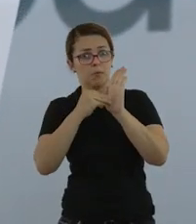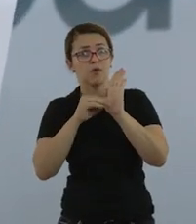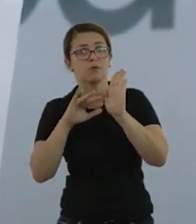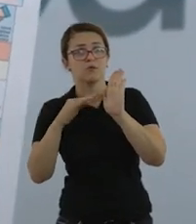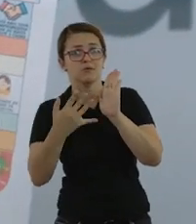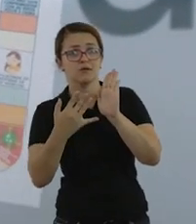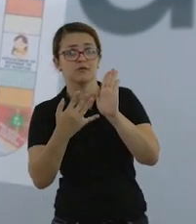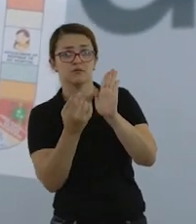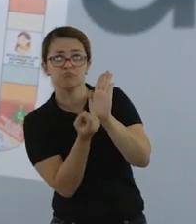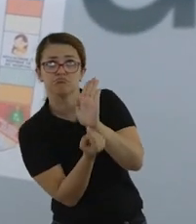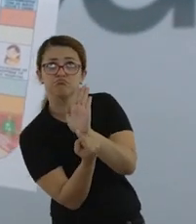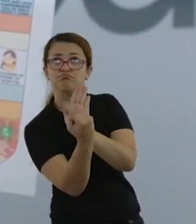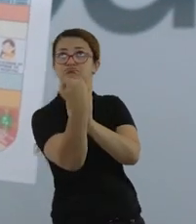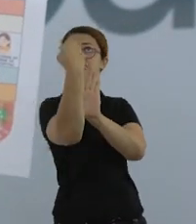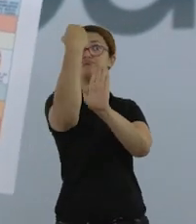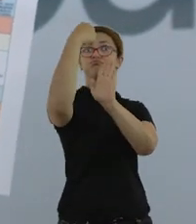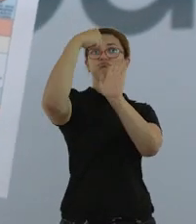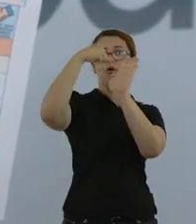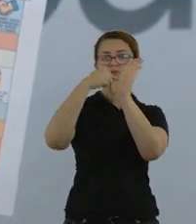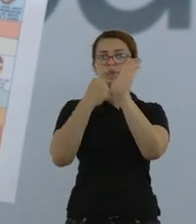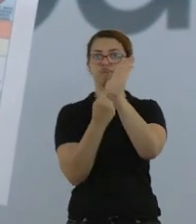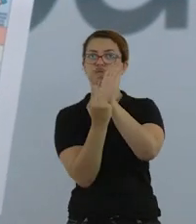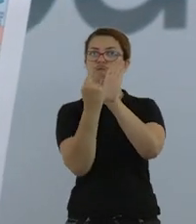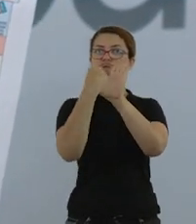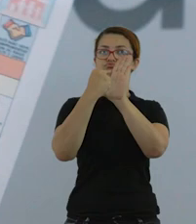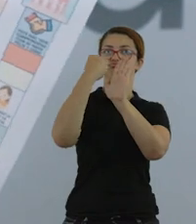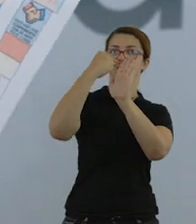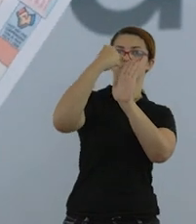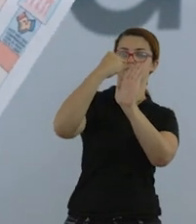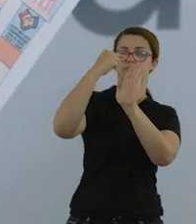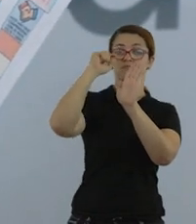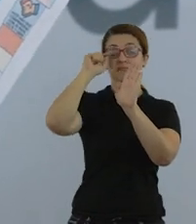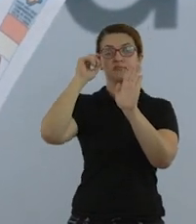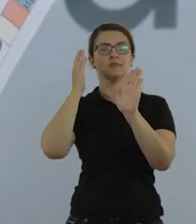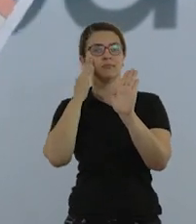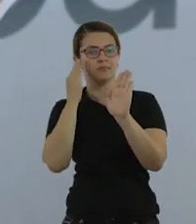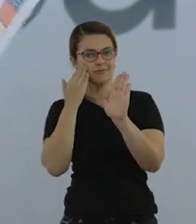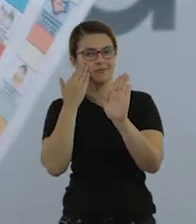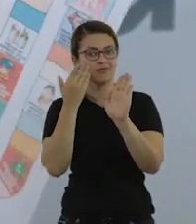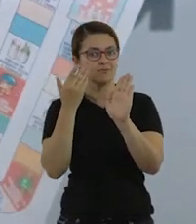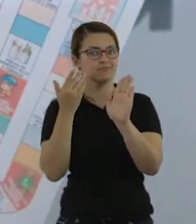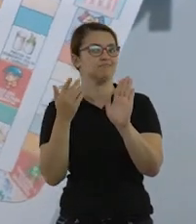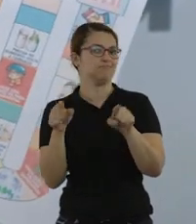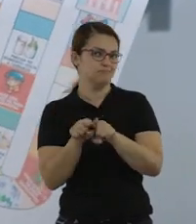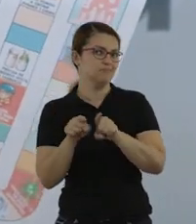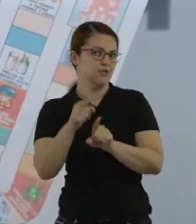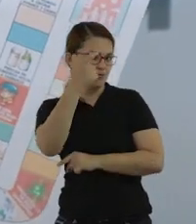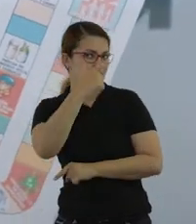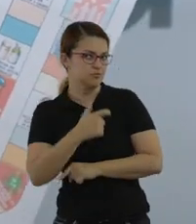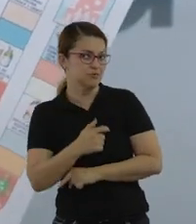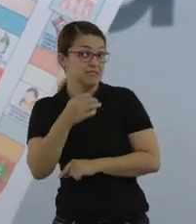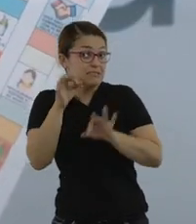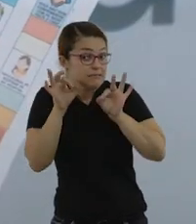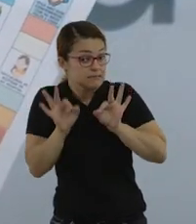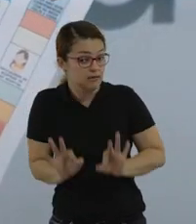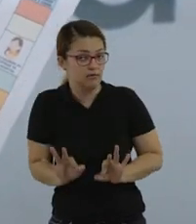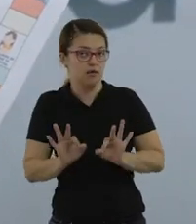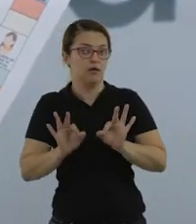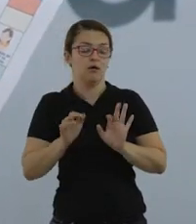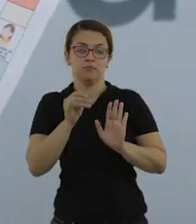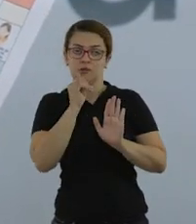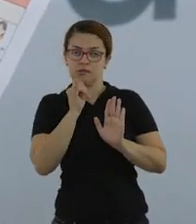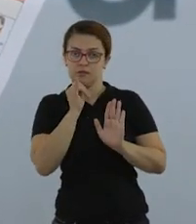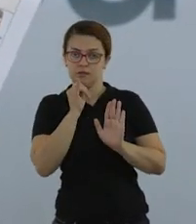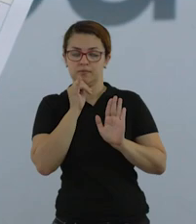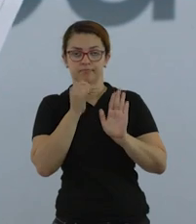casinhas? Ele precisa voltar algumas casas, ok? Nós também temos outras atitudes que são atitudes corretas. Então, como